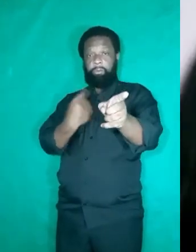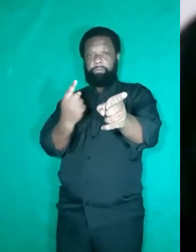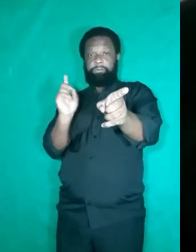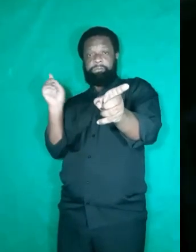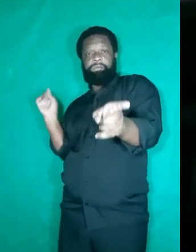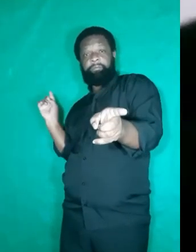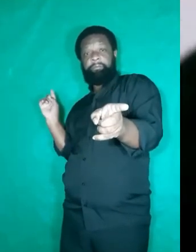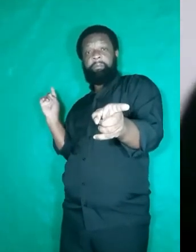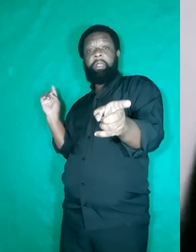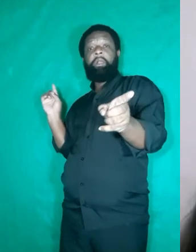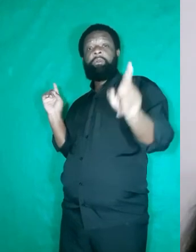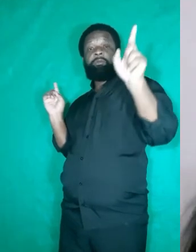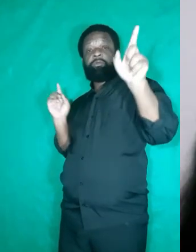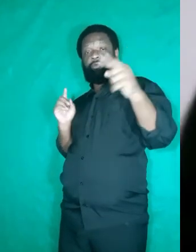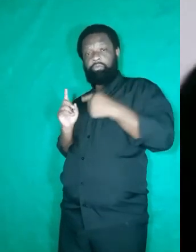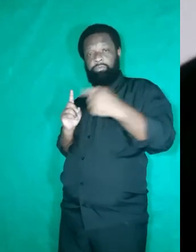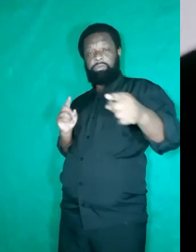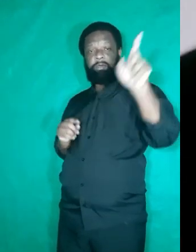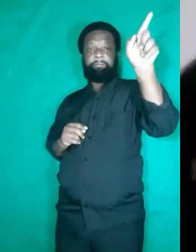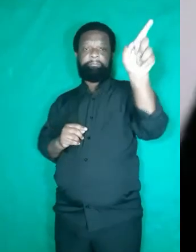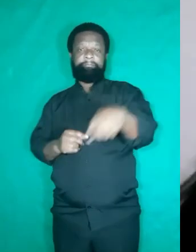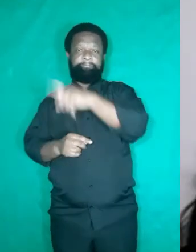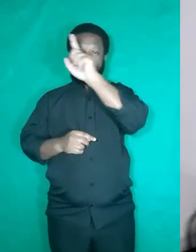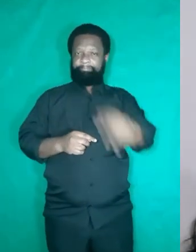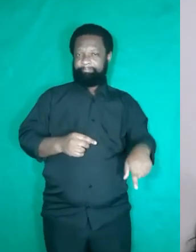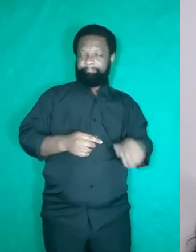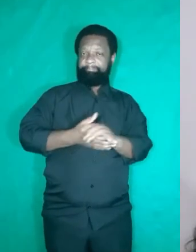forma. Tudo bem? E a molécula é considerada assim